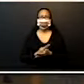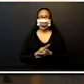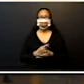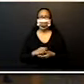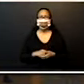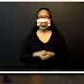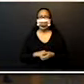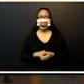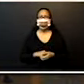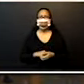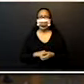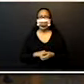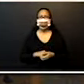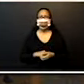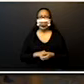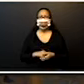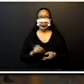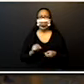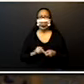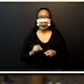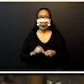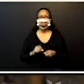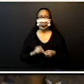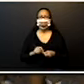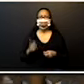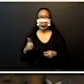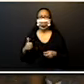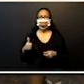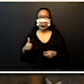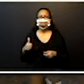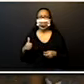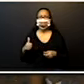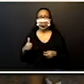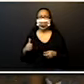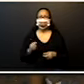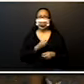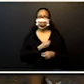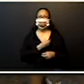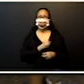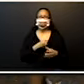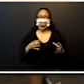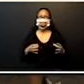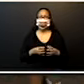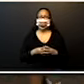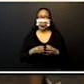Então, vamos fazer o primeiro. Vai ser o número composto, vai dar o